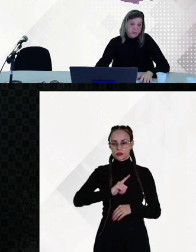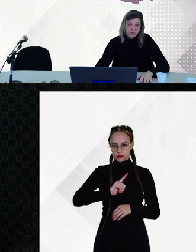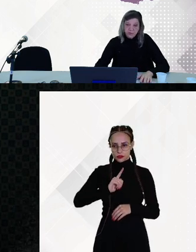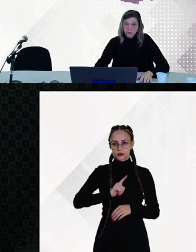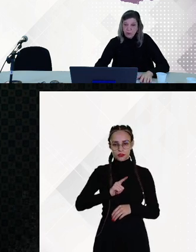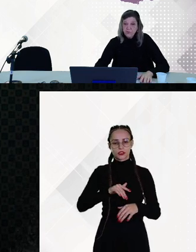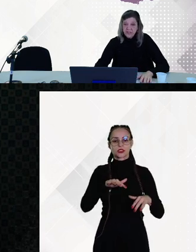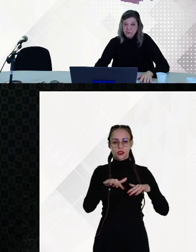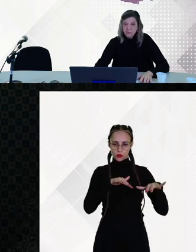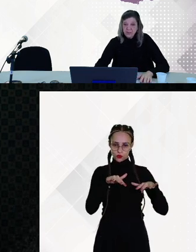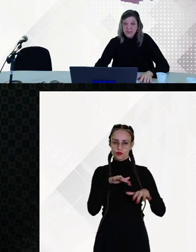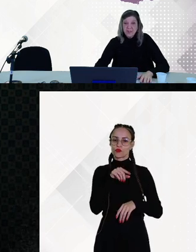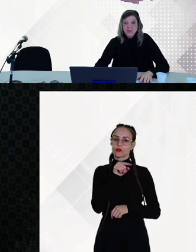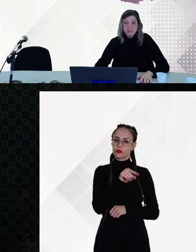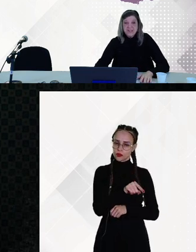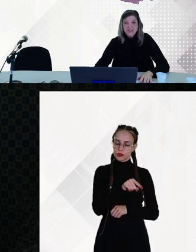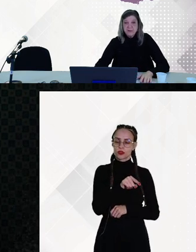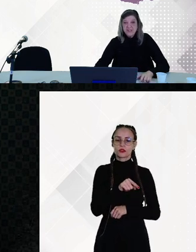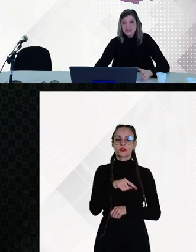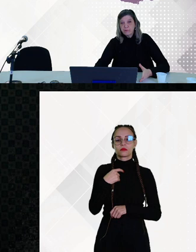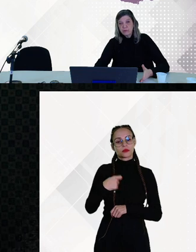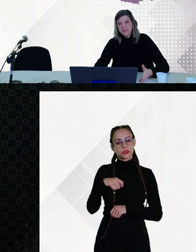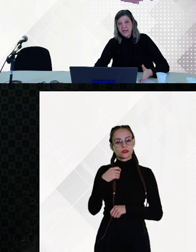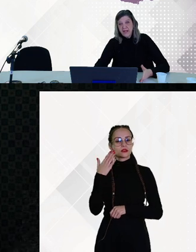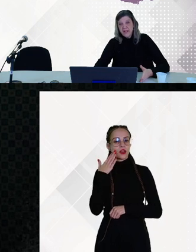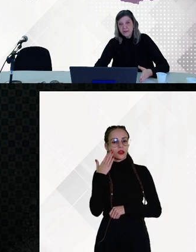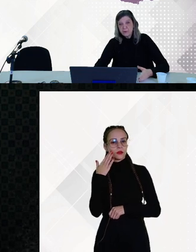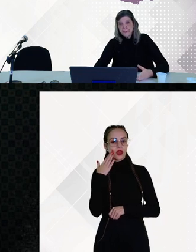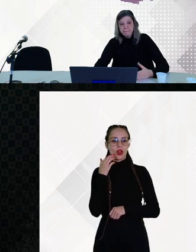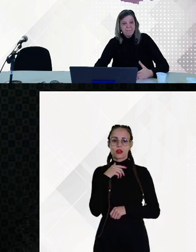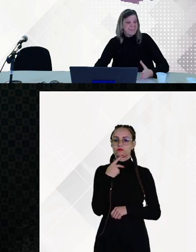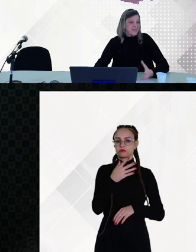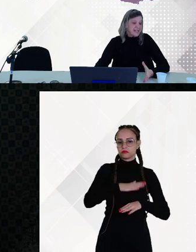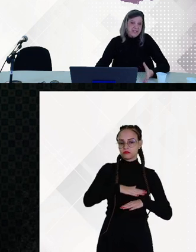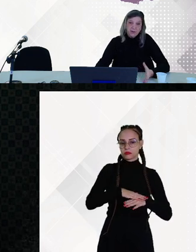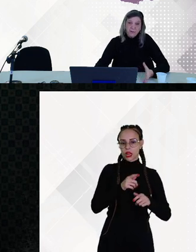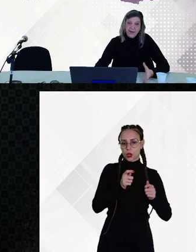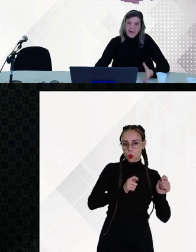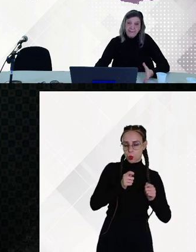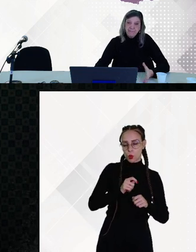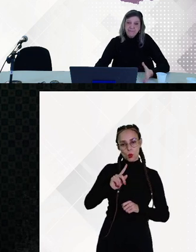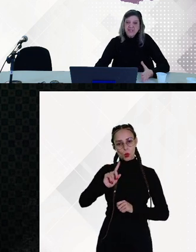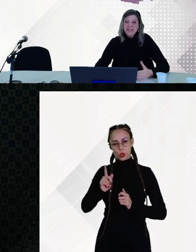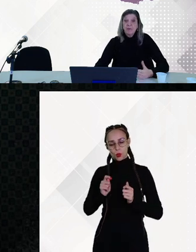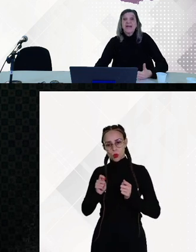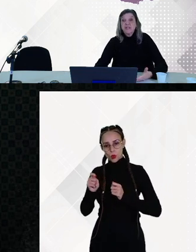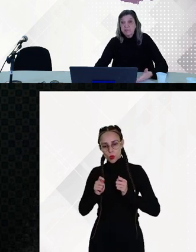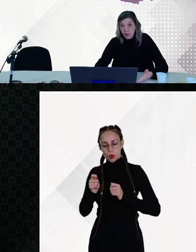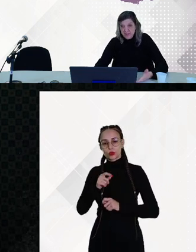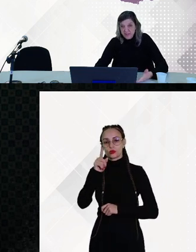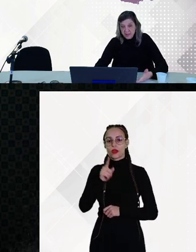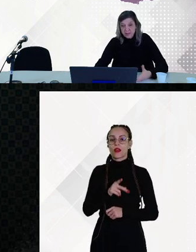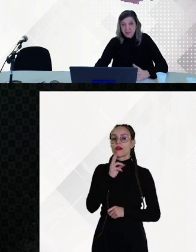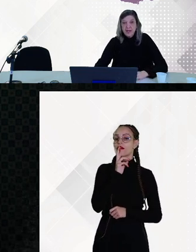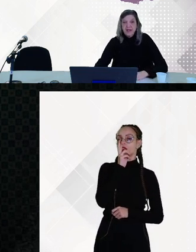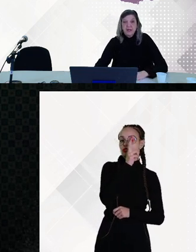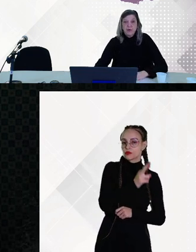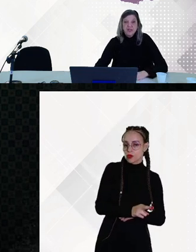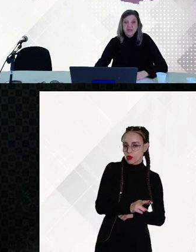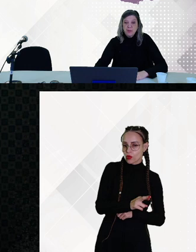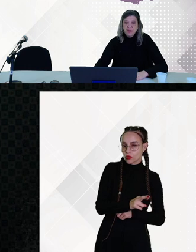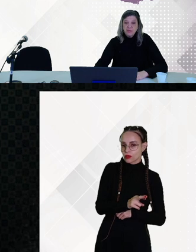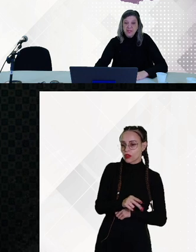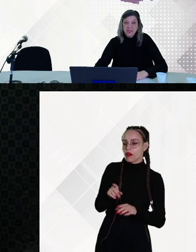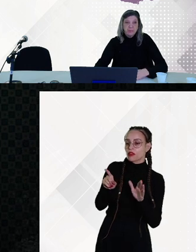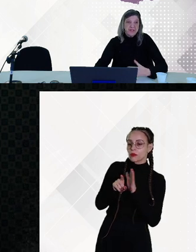existe um movimento que a gente precisa saber se ele é voluntário, se ele não é, se é uma resposta ao